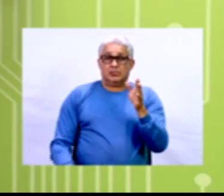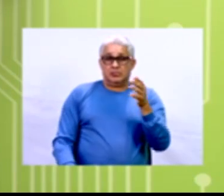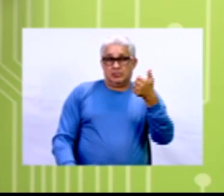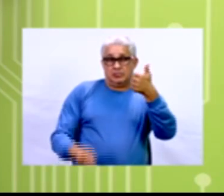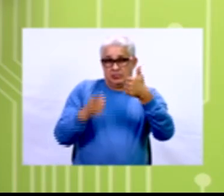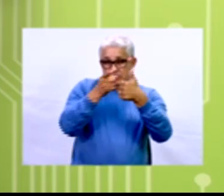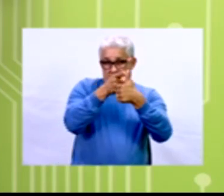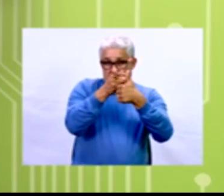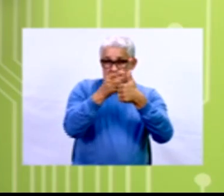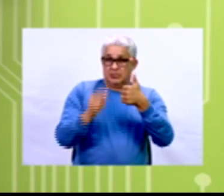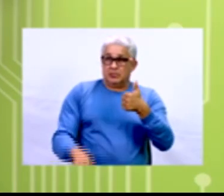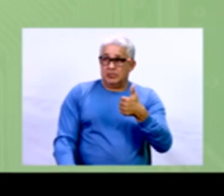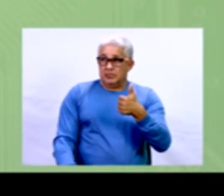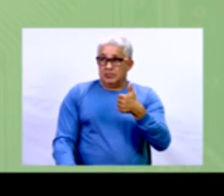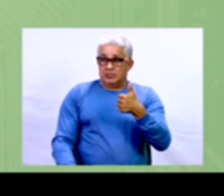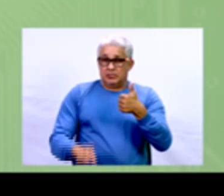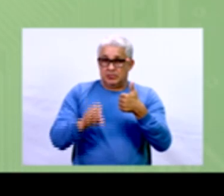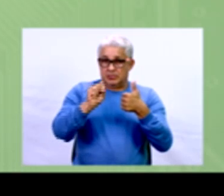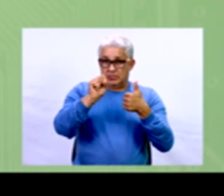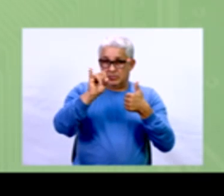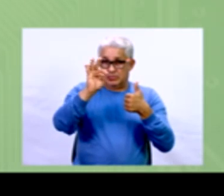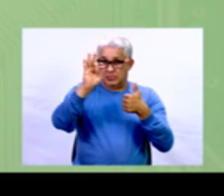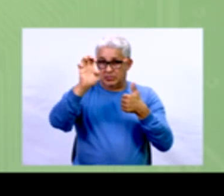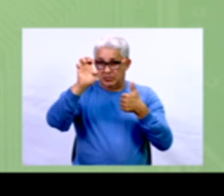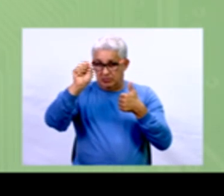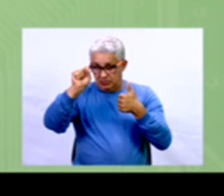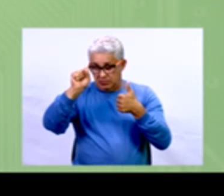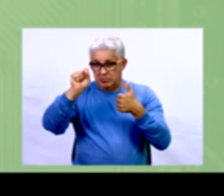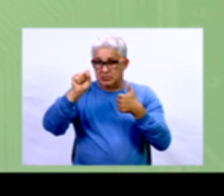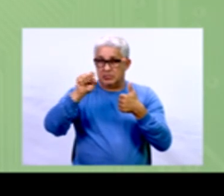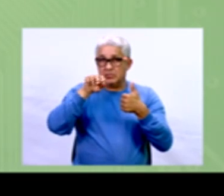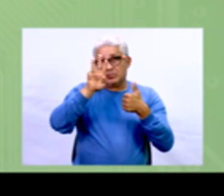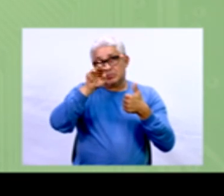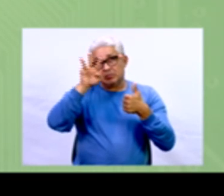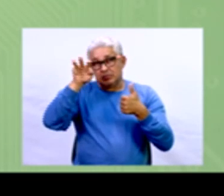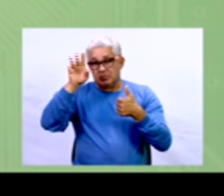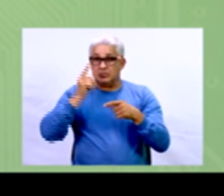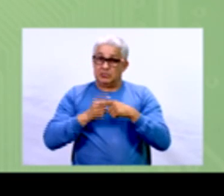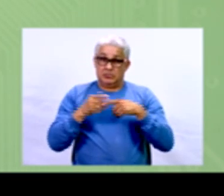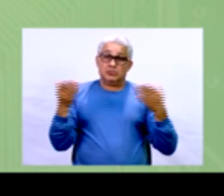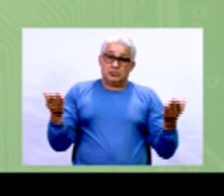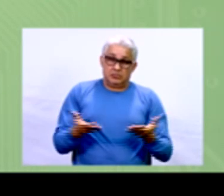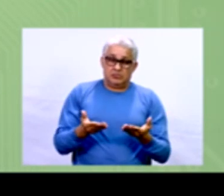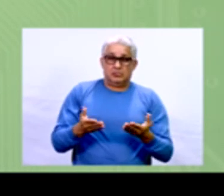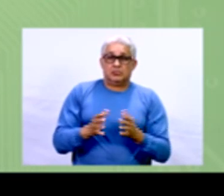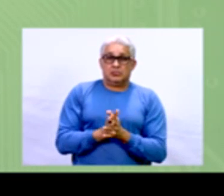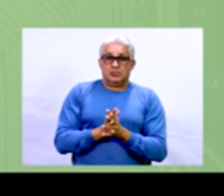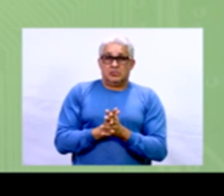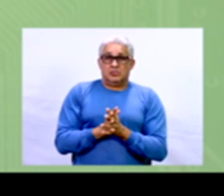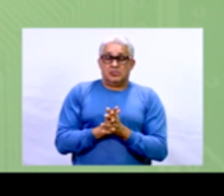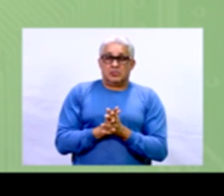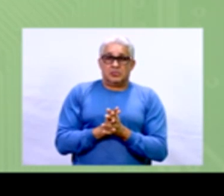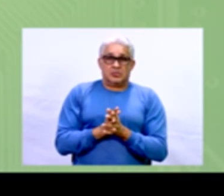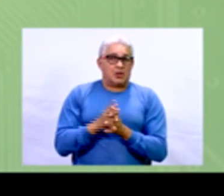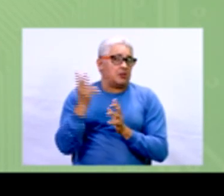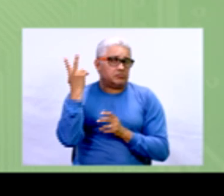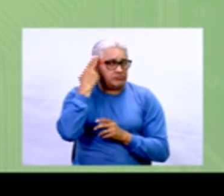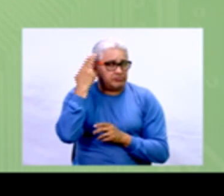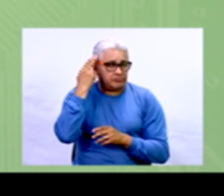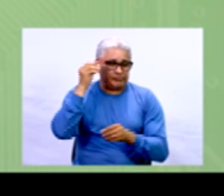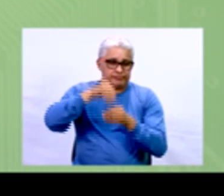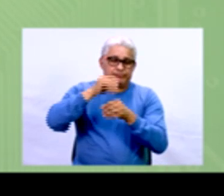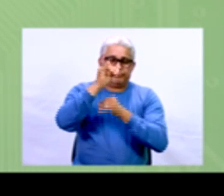vou citar para vocês são os sites. Então, exemplo de sites, porque hoje em dia esse recurso ele é muito comum na